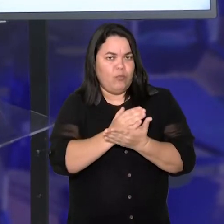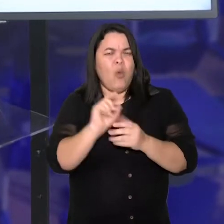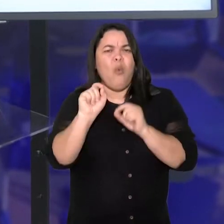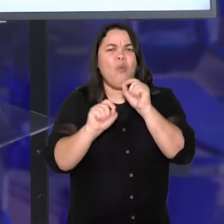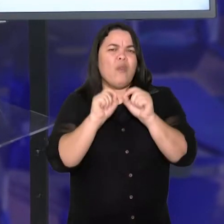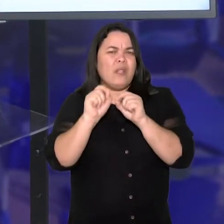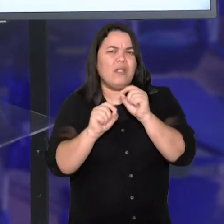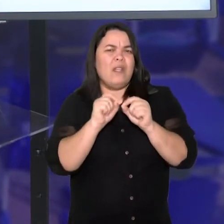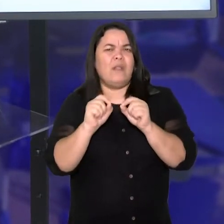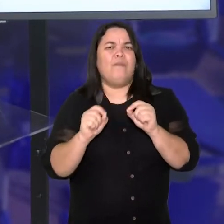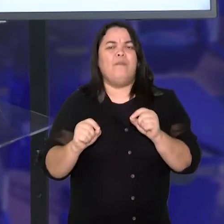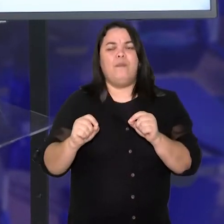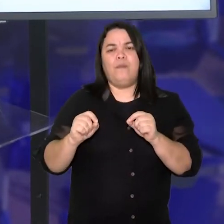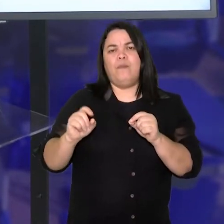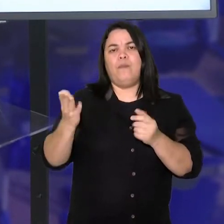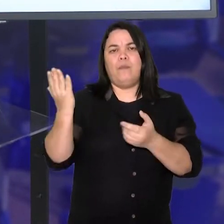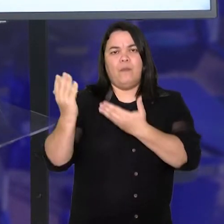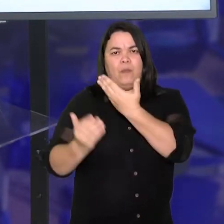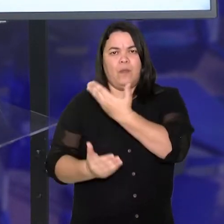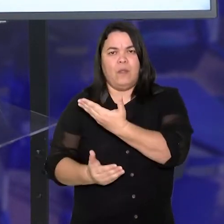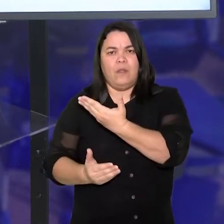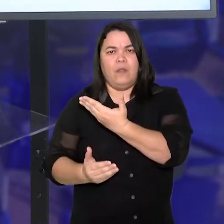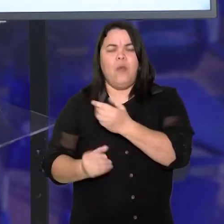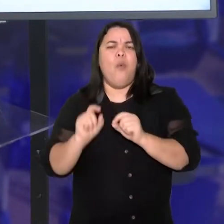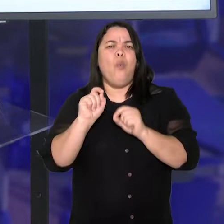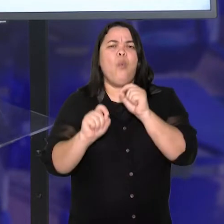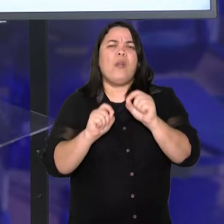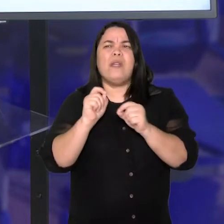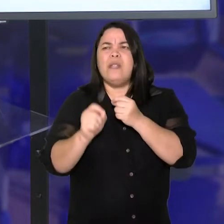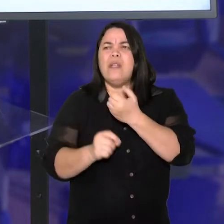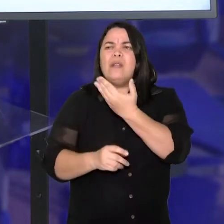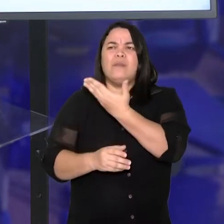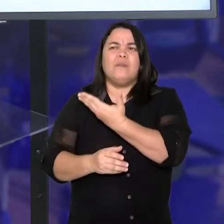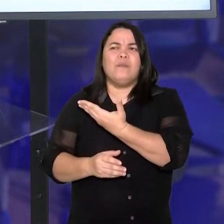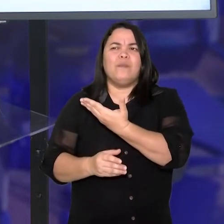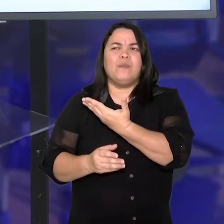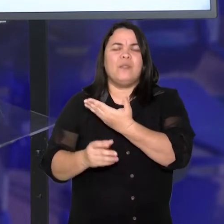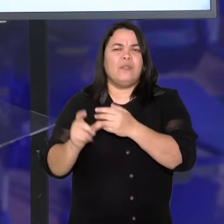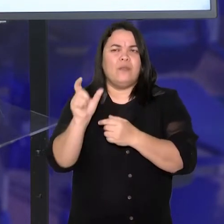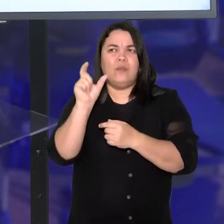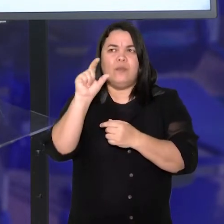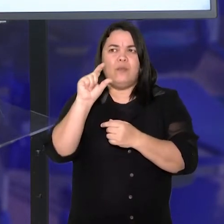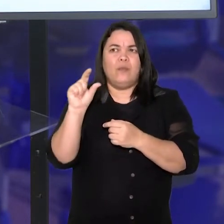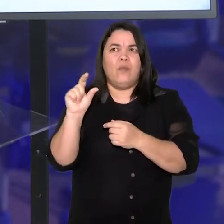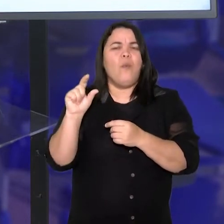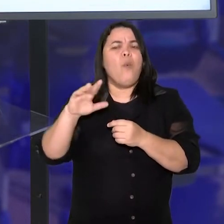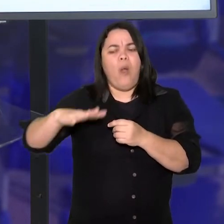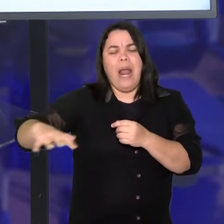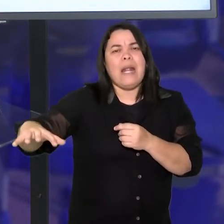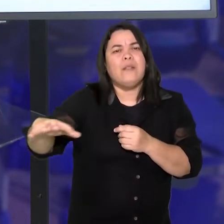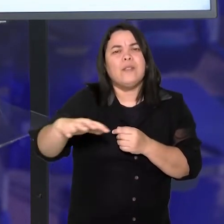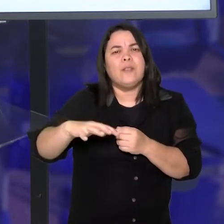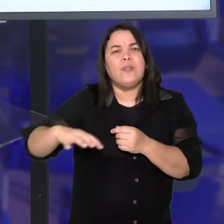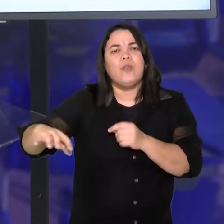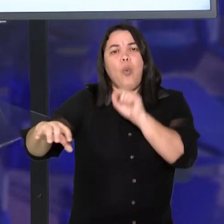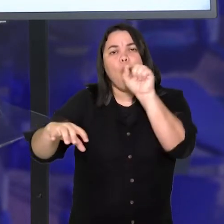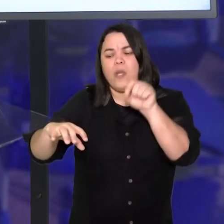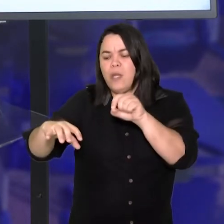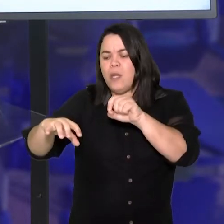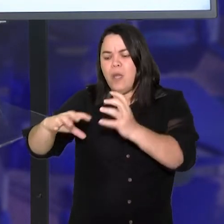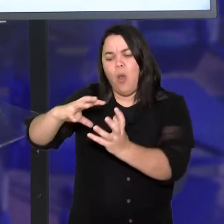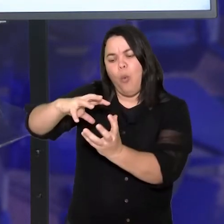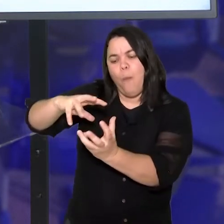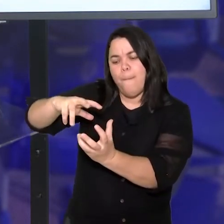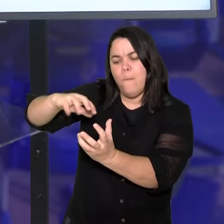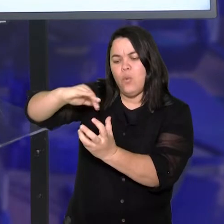né? Regionalização, norte e sul geoeconômico, ocidente e oriente. A regionalização é a divisão do mundo,